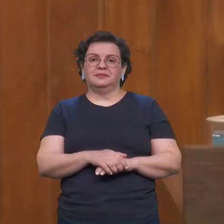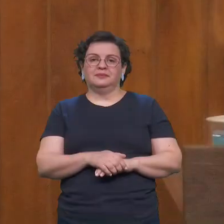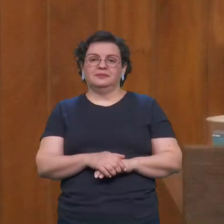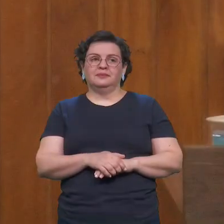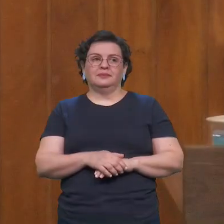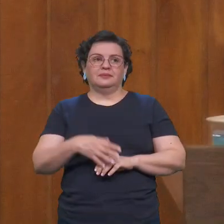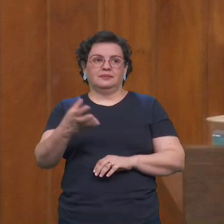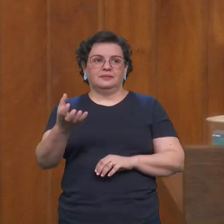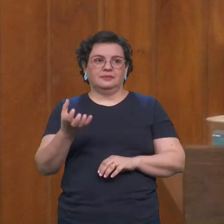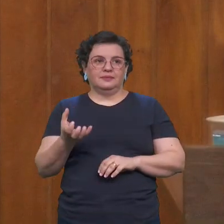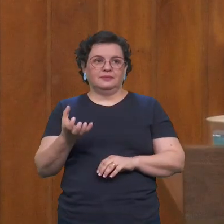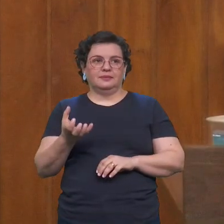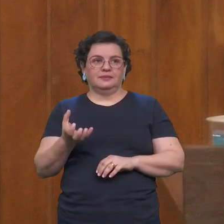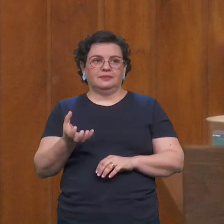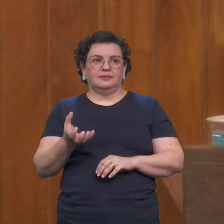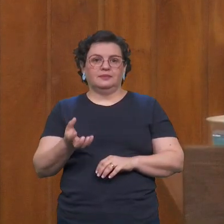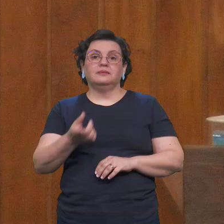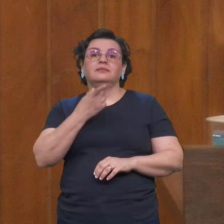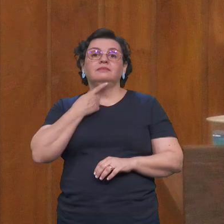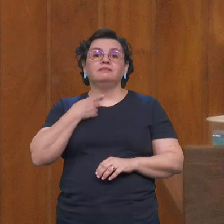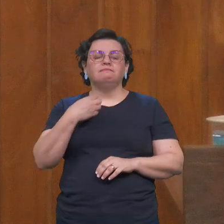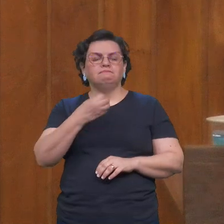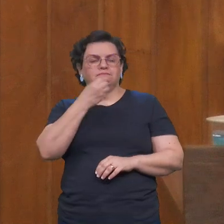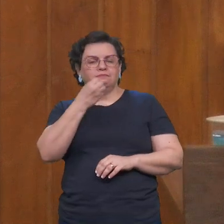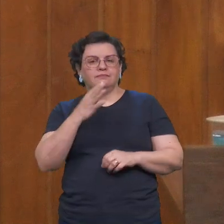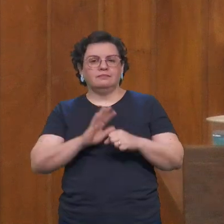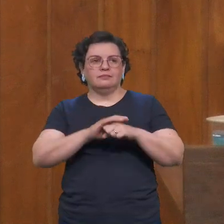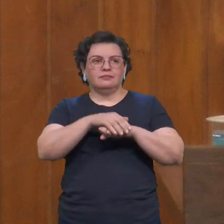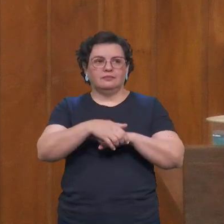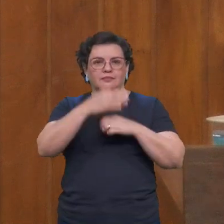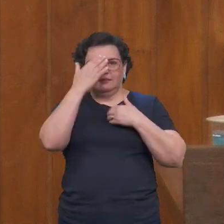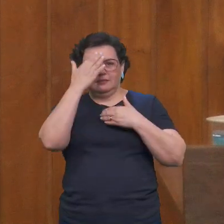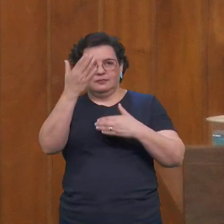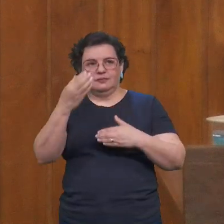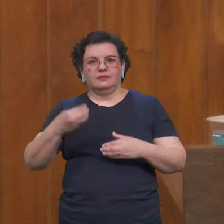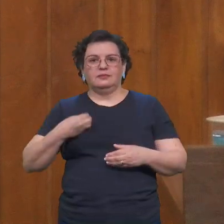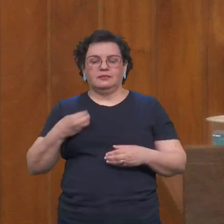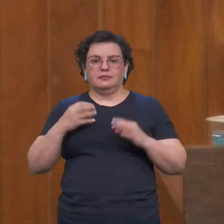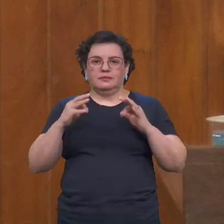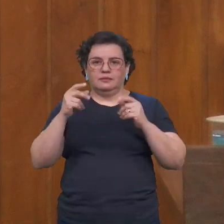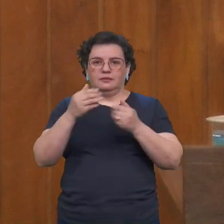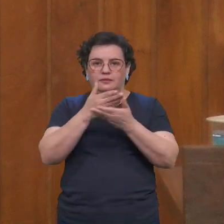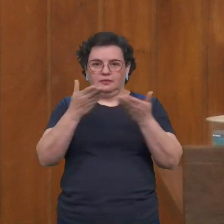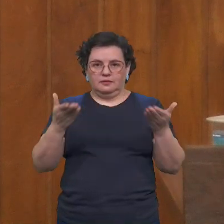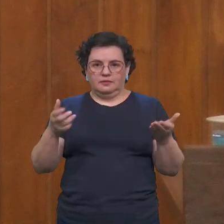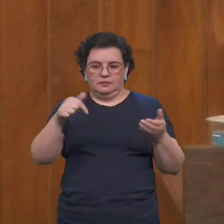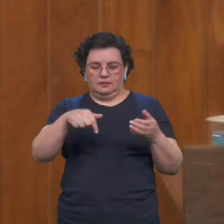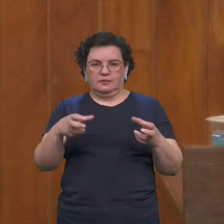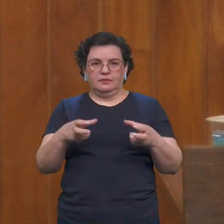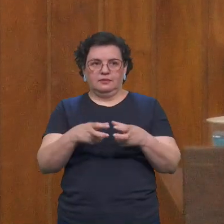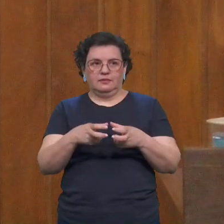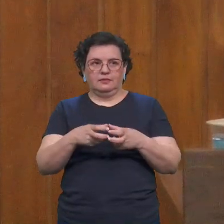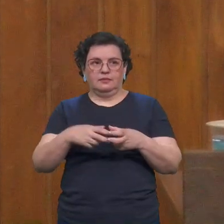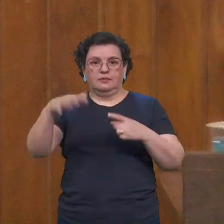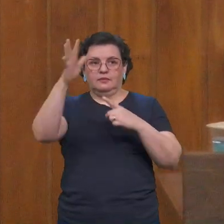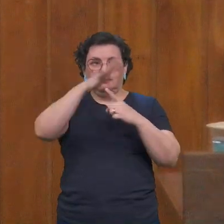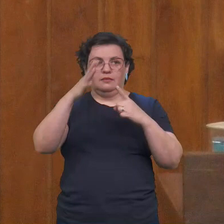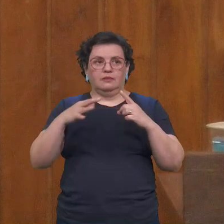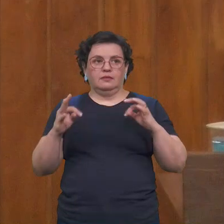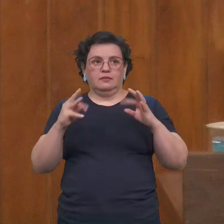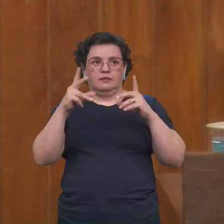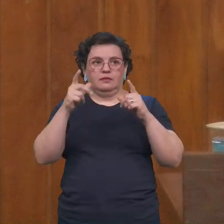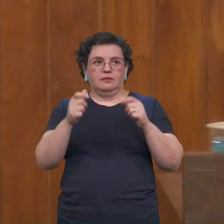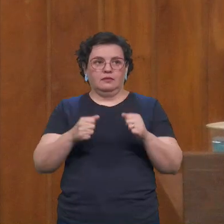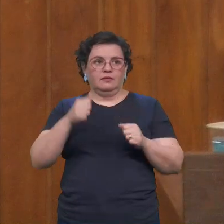Quero desejar uma ótima noite e agradecer a presença dessa cerimônia na Câmara Municipal de Marília, promovendo a homenagem a todas as mulheres da